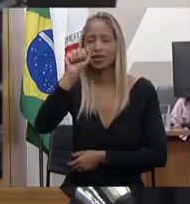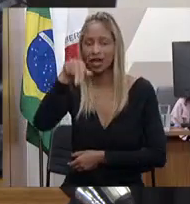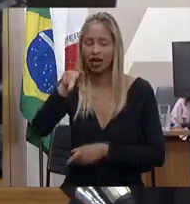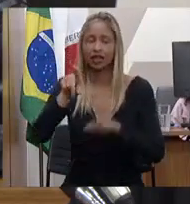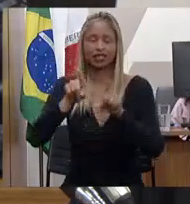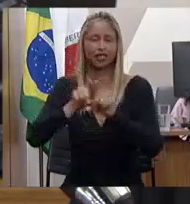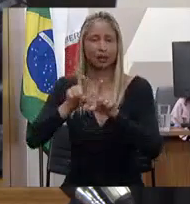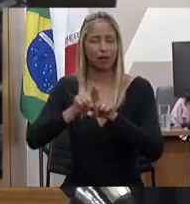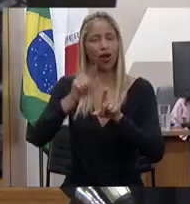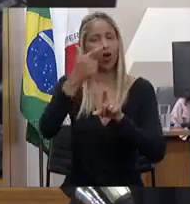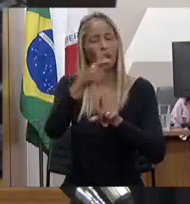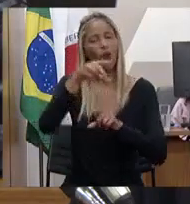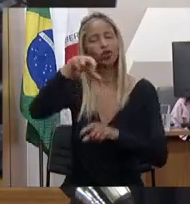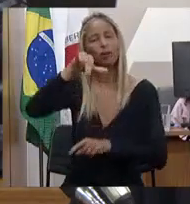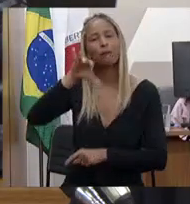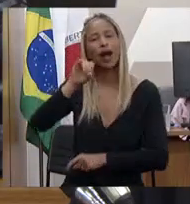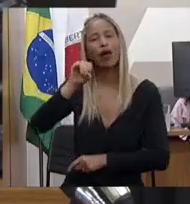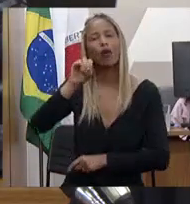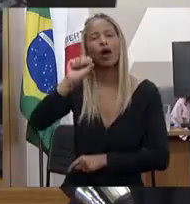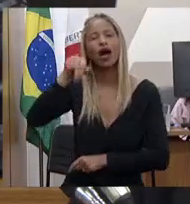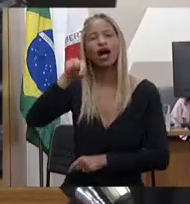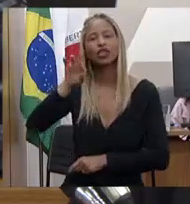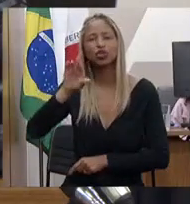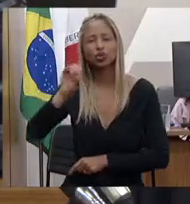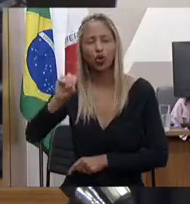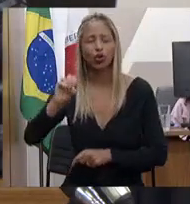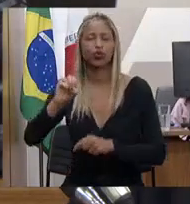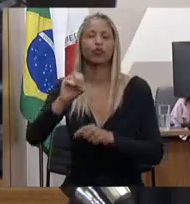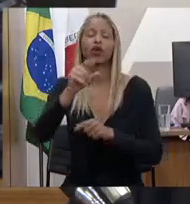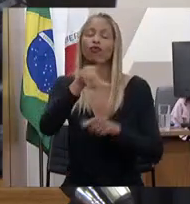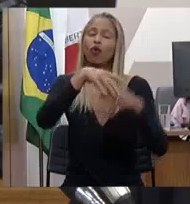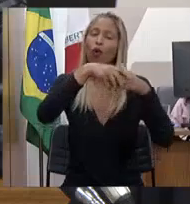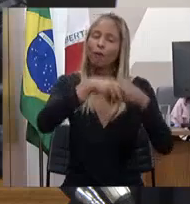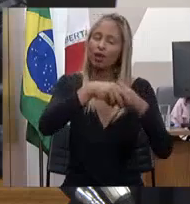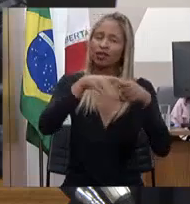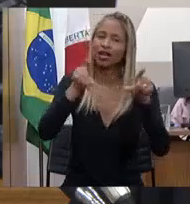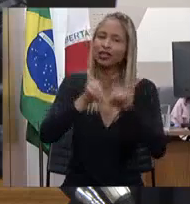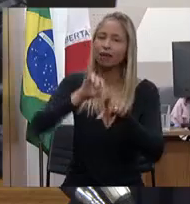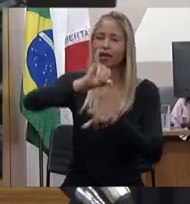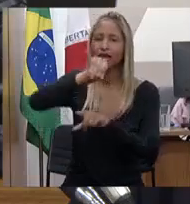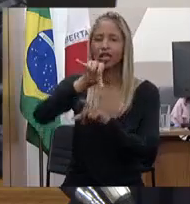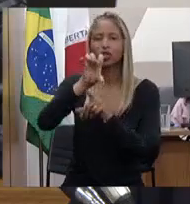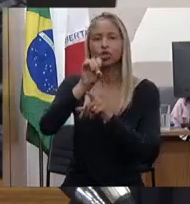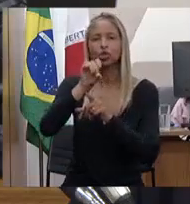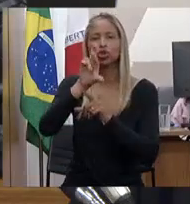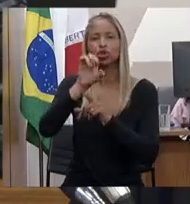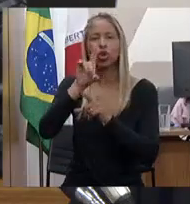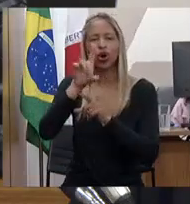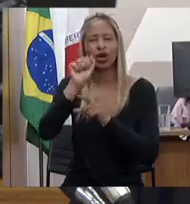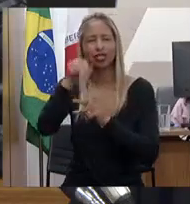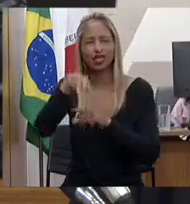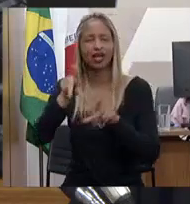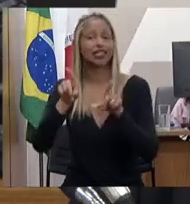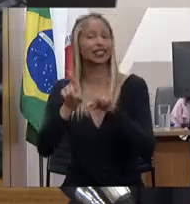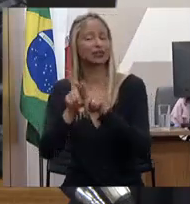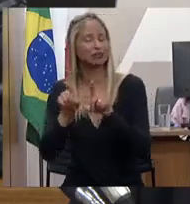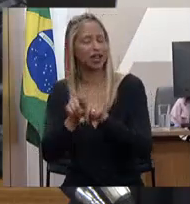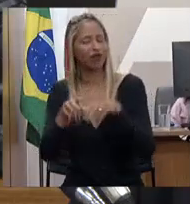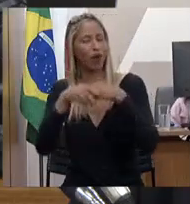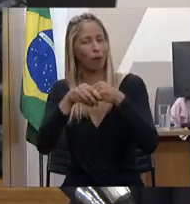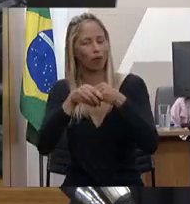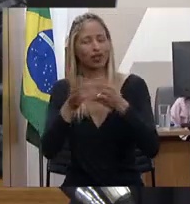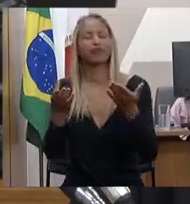vou cumprimentar o Marco Antônio da Nova Central vou cumprimentar o Jordano da CSP com lutas